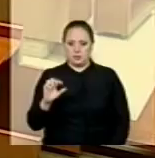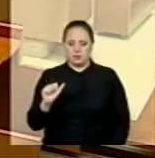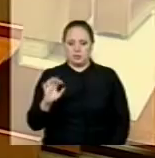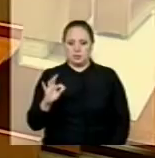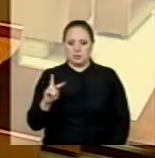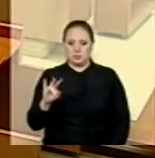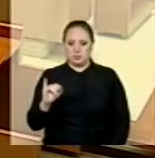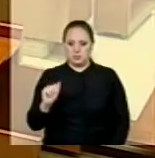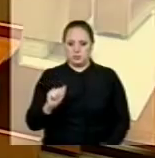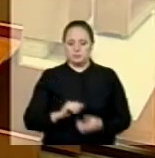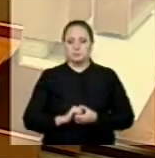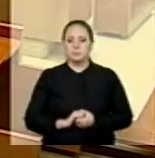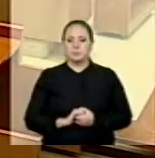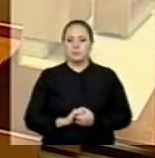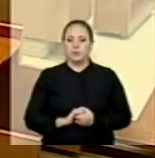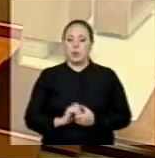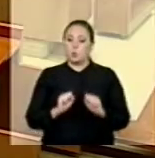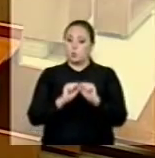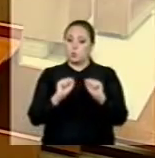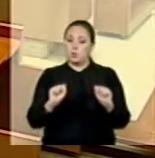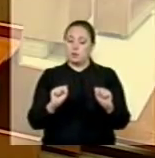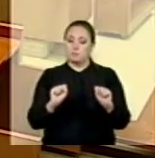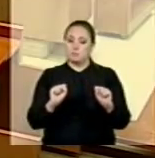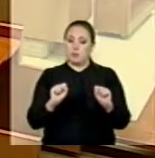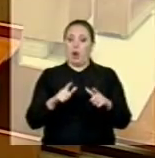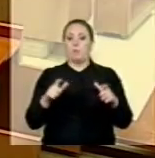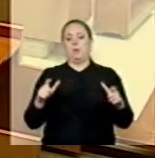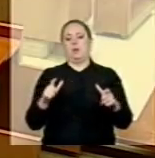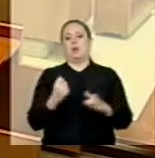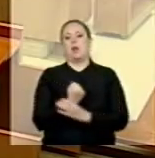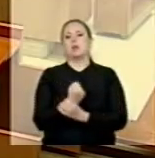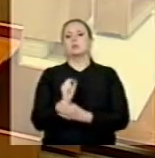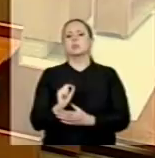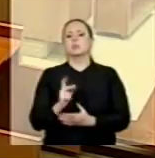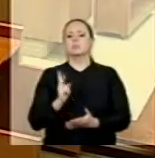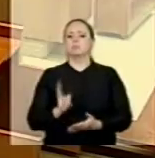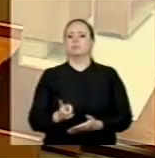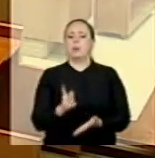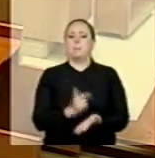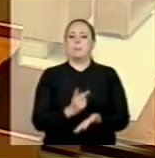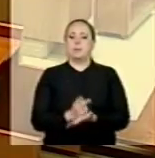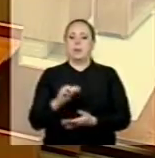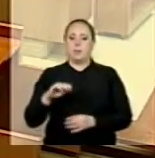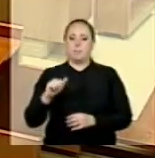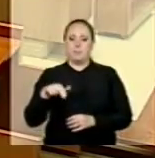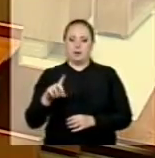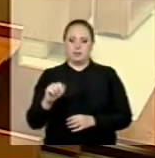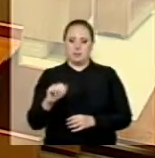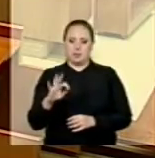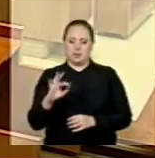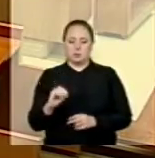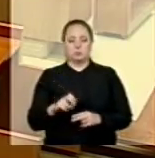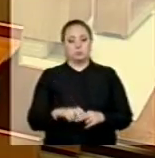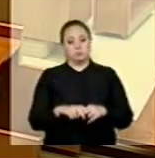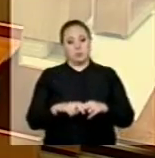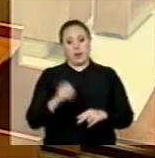e direciona a garantir o exercício do mandato em face de cassações e abusos ocorridos